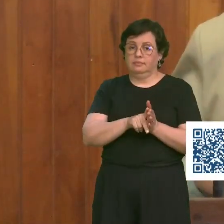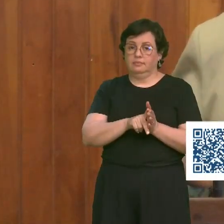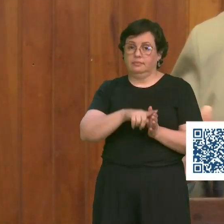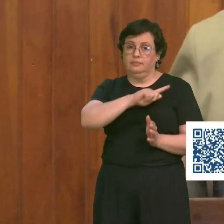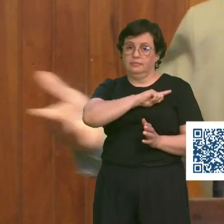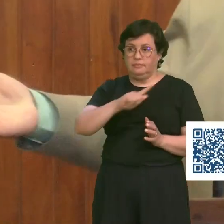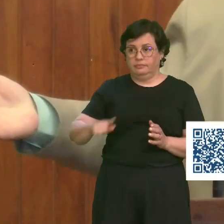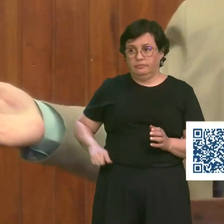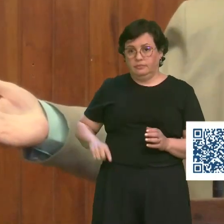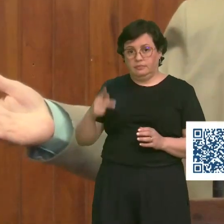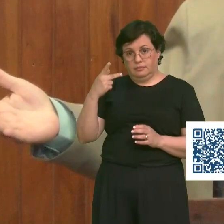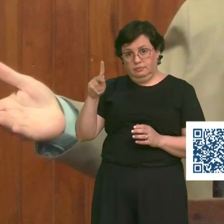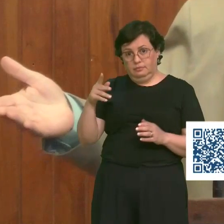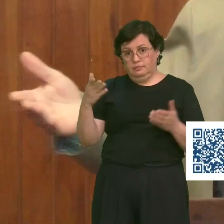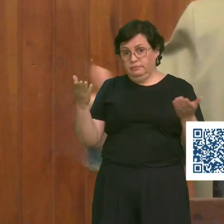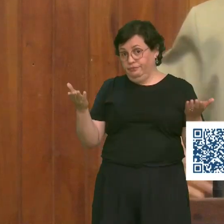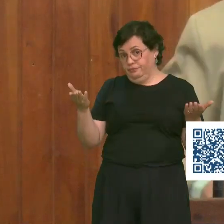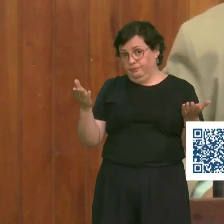dele